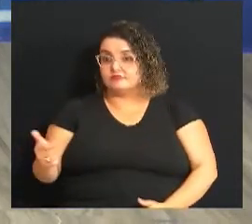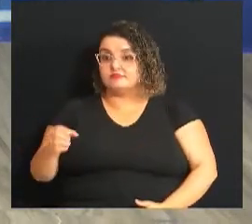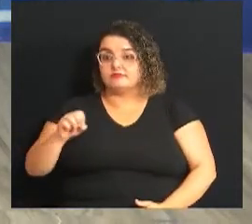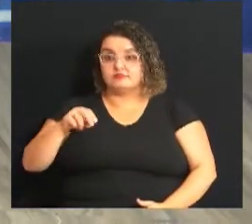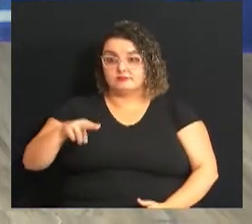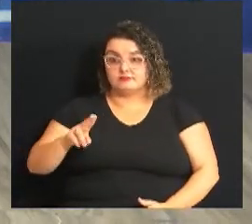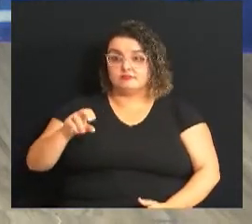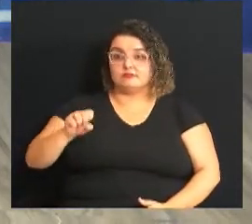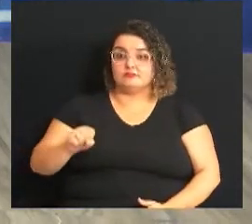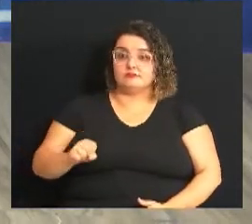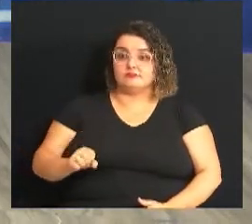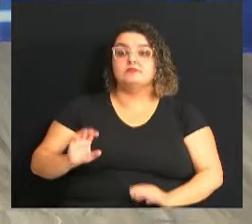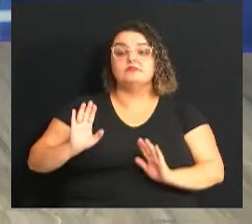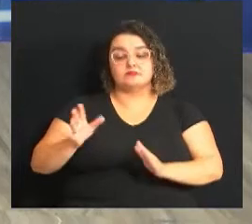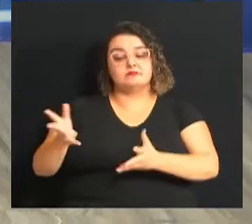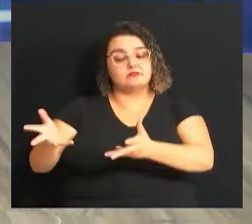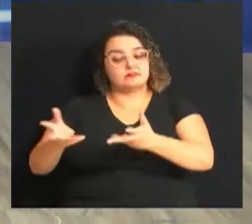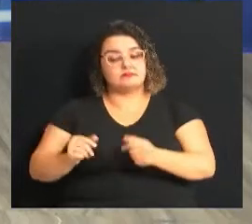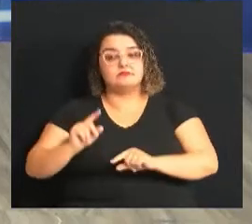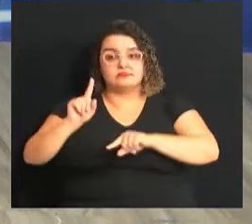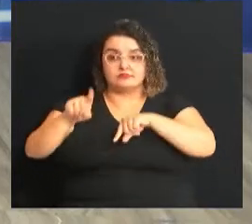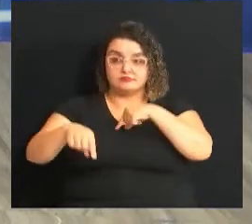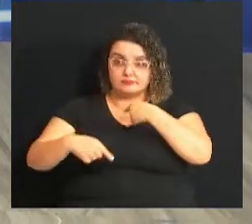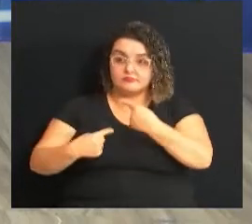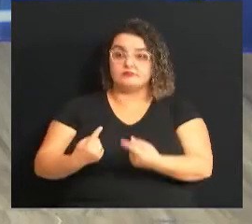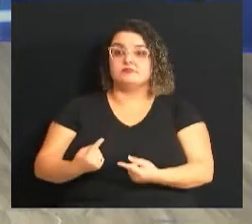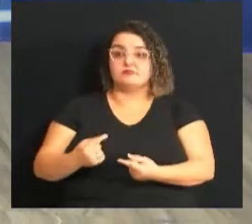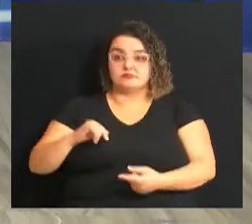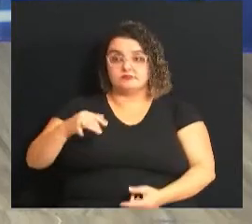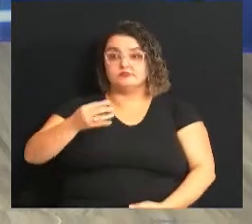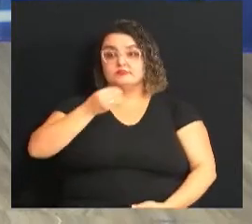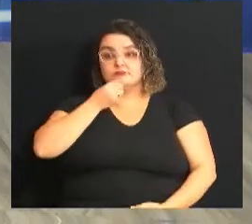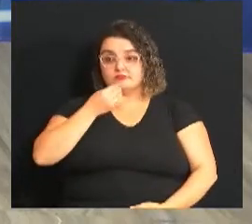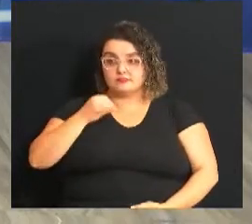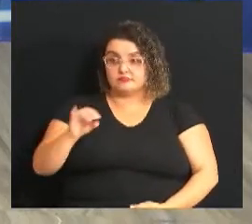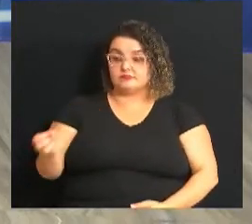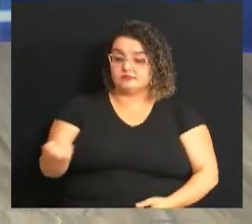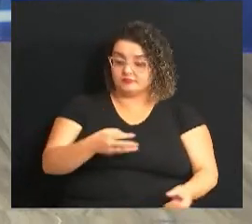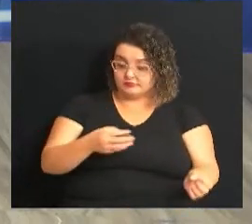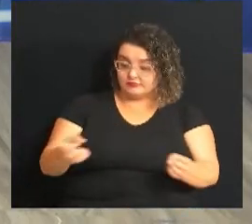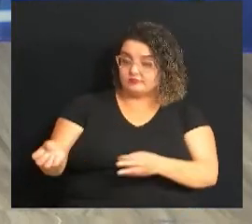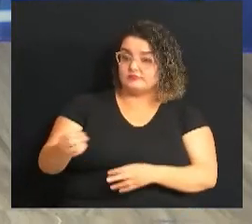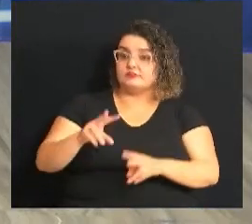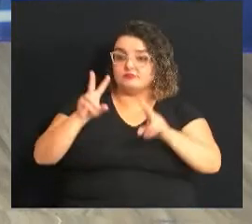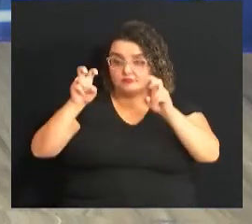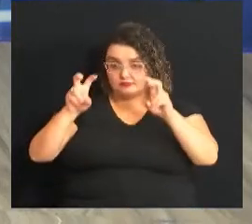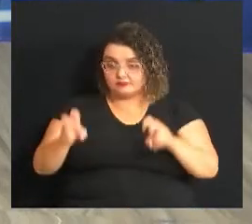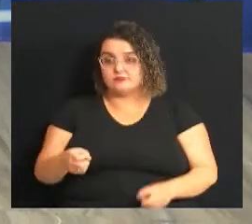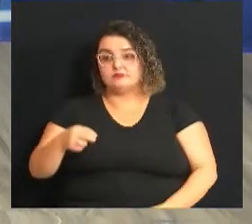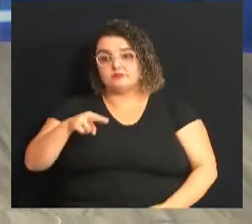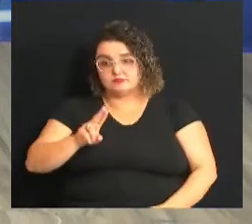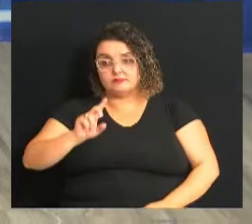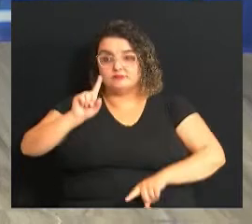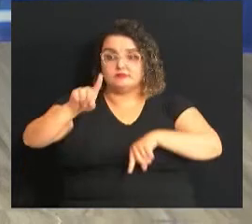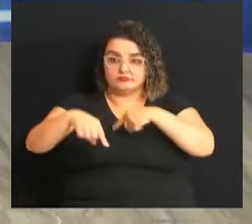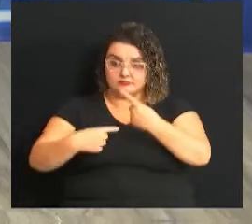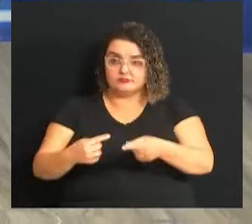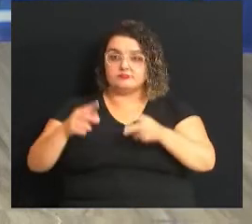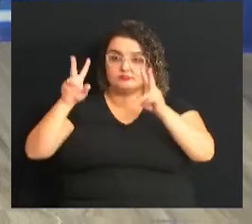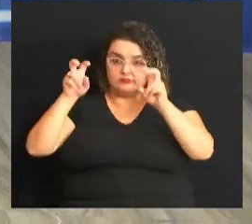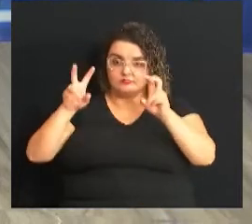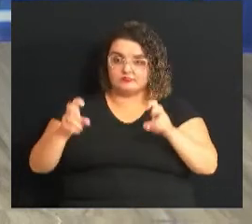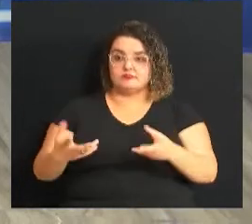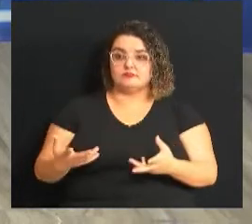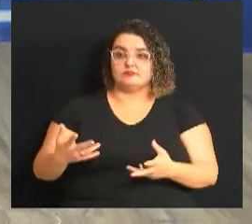Já fica o convite aqui para uma próxima oportunidade. Se tiver alguma atualização sobre este tema ou sobre outros assuntos, as